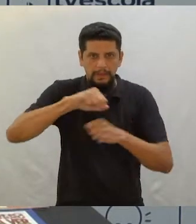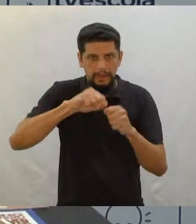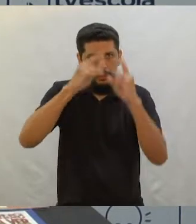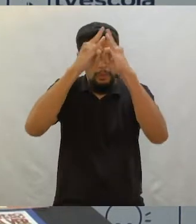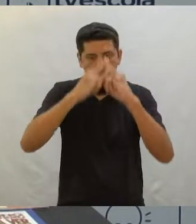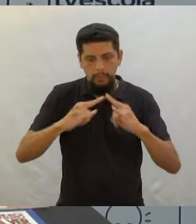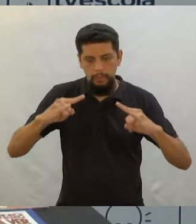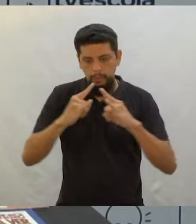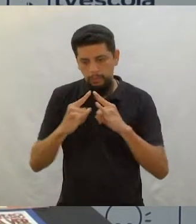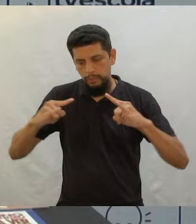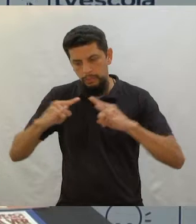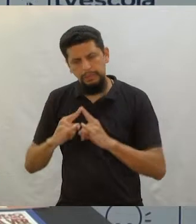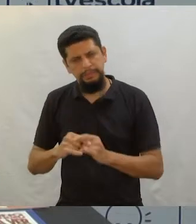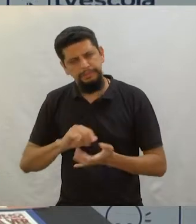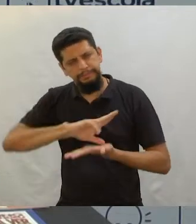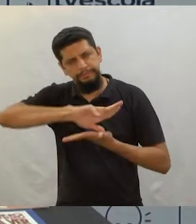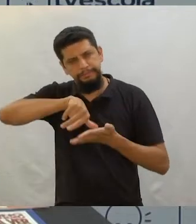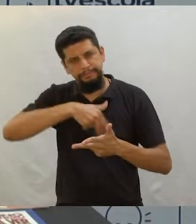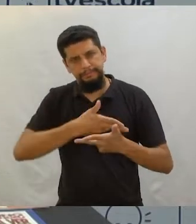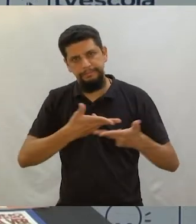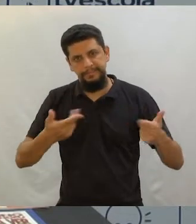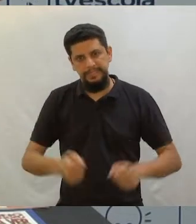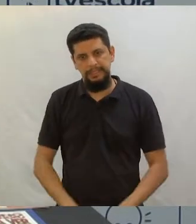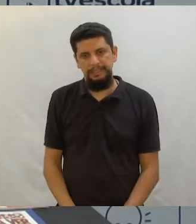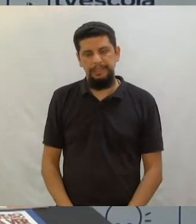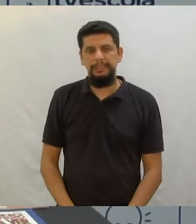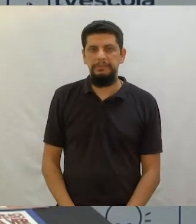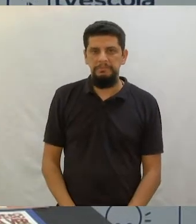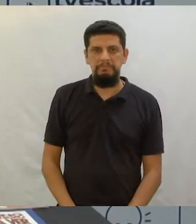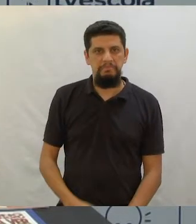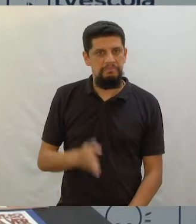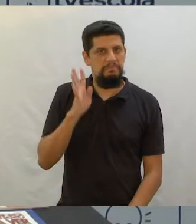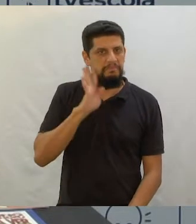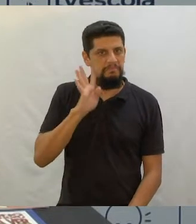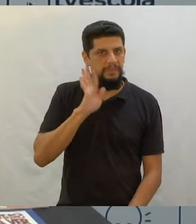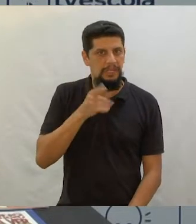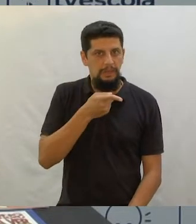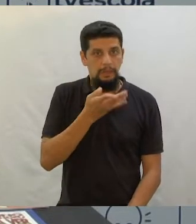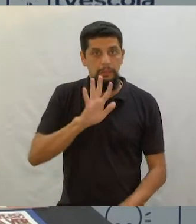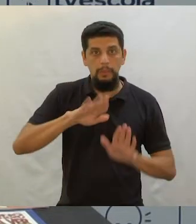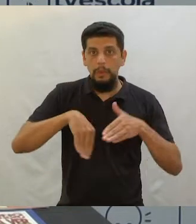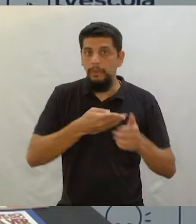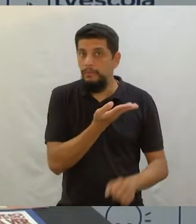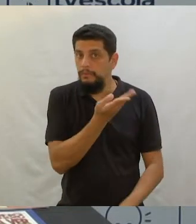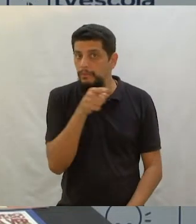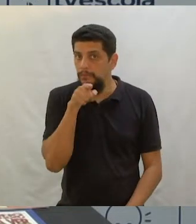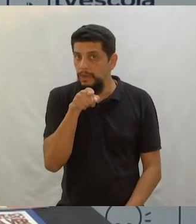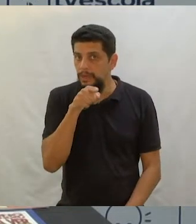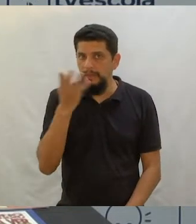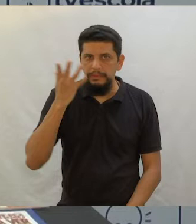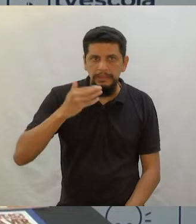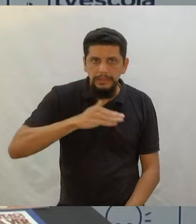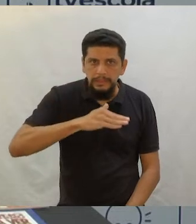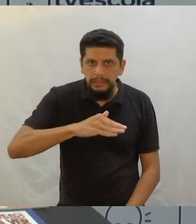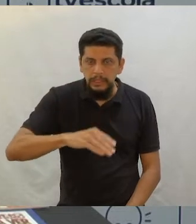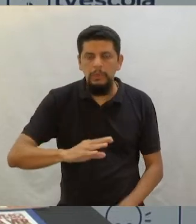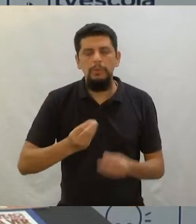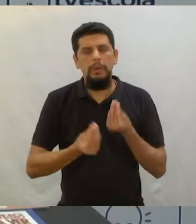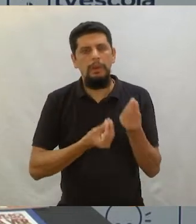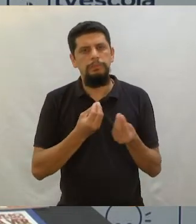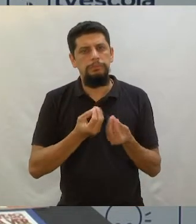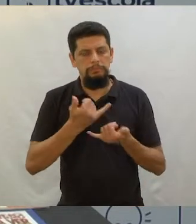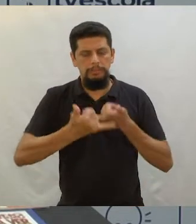acampamento no quintal são brincadeiras o quê niras saudáveis quando vocês eram crianças como que vocês